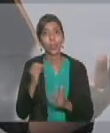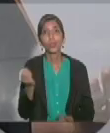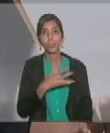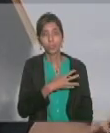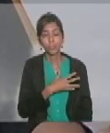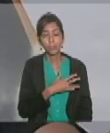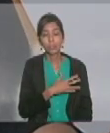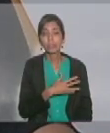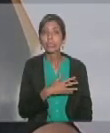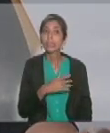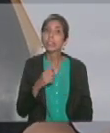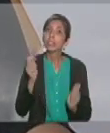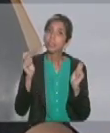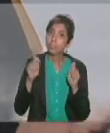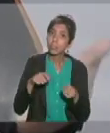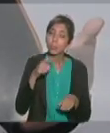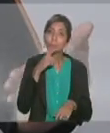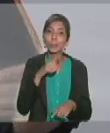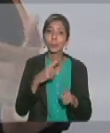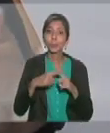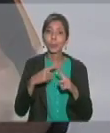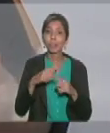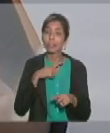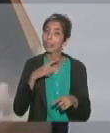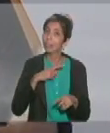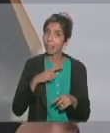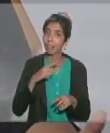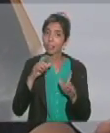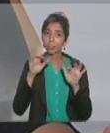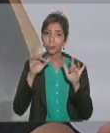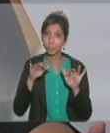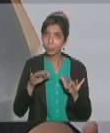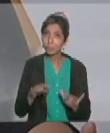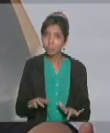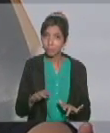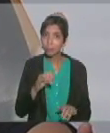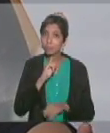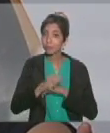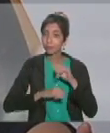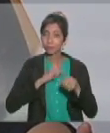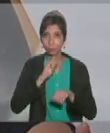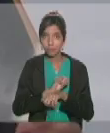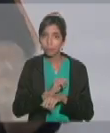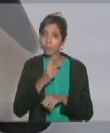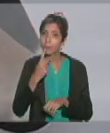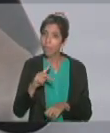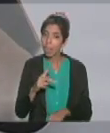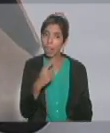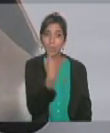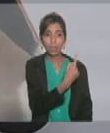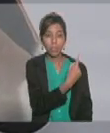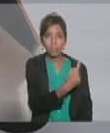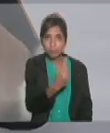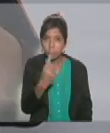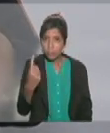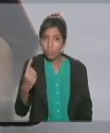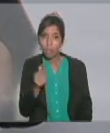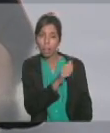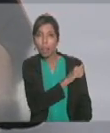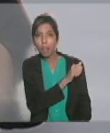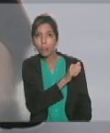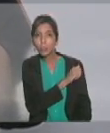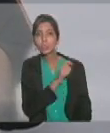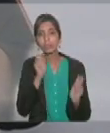na organização. Tem funcionado porque a gente tem uma plataforma, né, que ela faz uma trilha individual. Então,